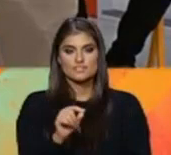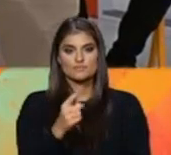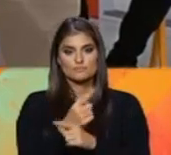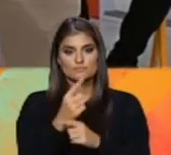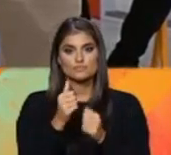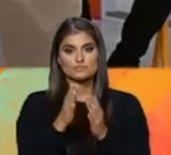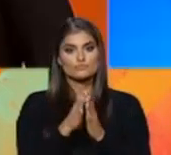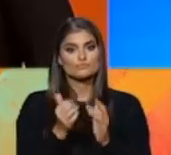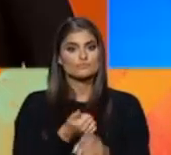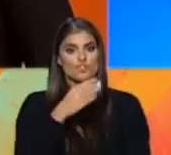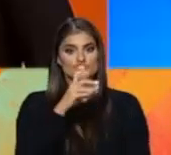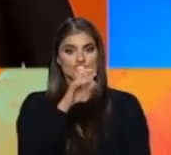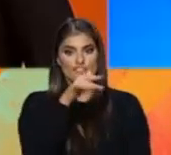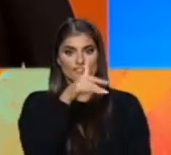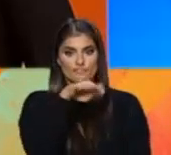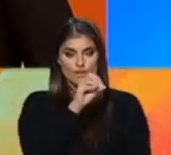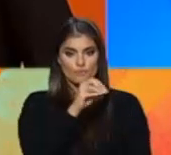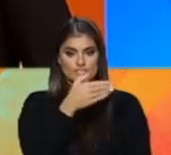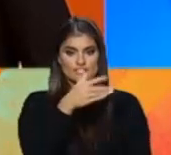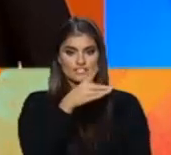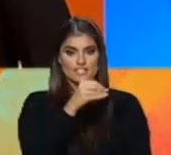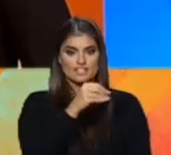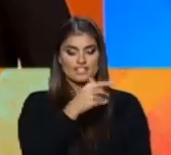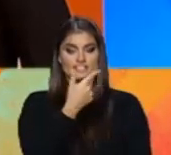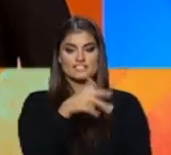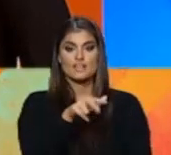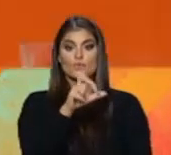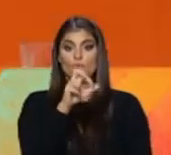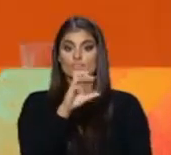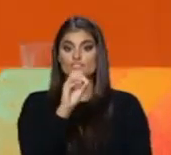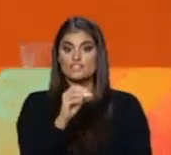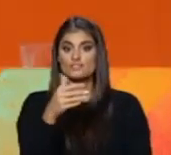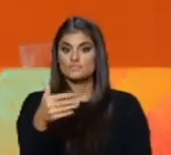tem sucesso tem chavão. Então. 760, 100,